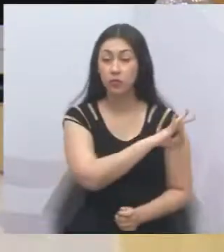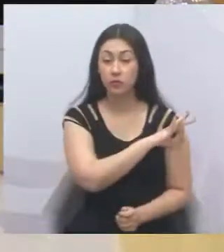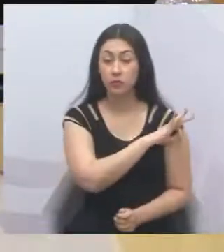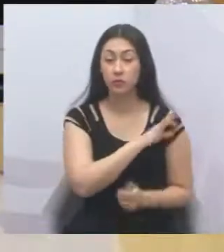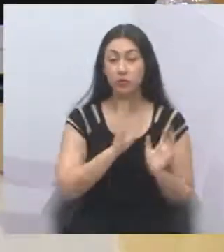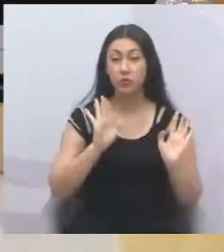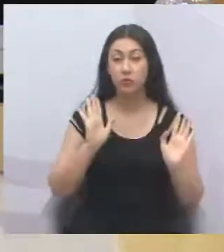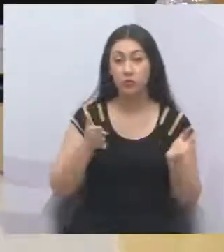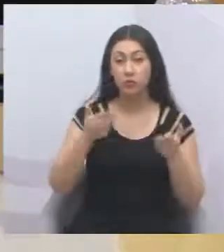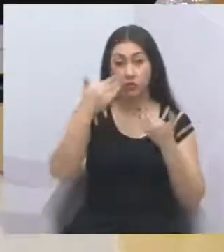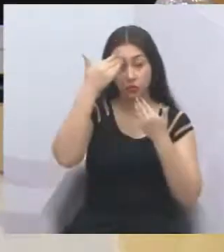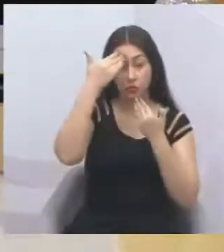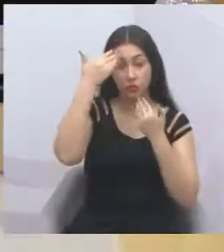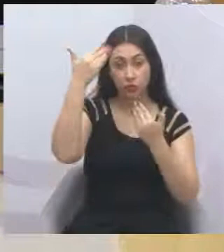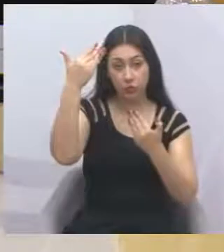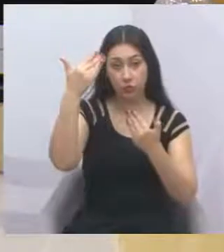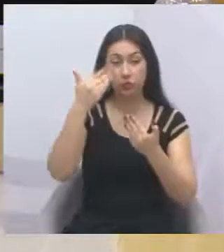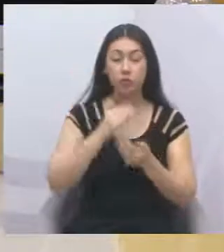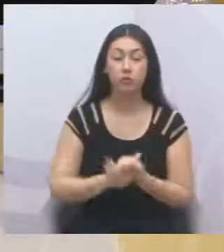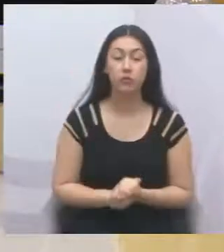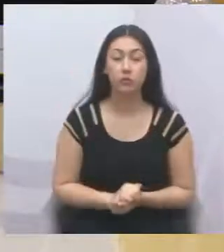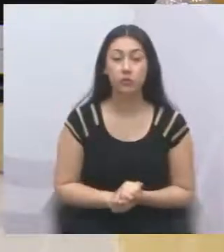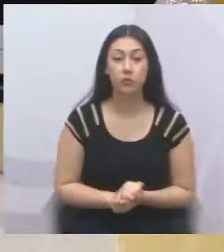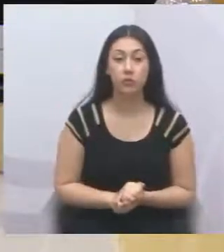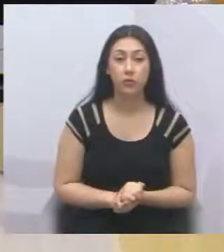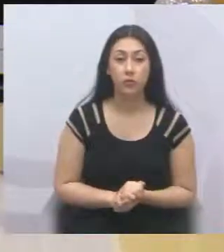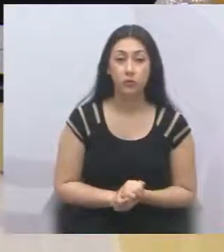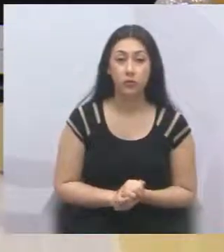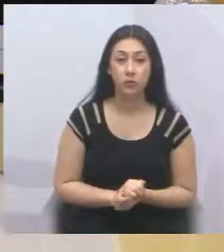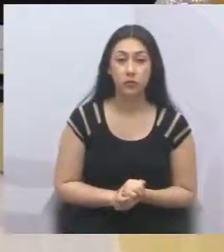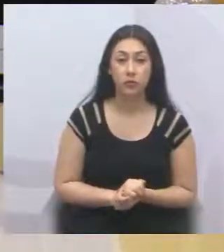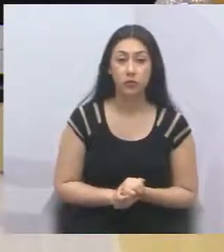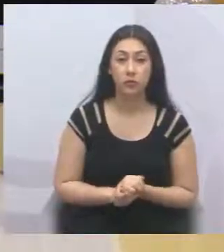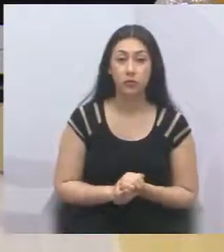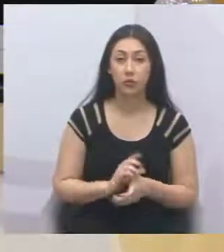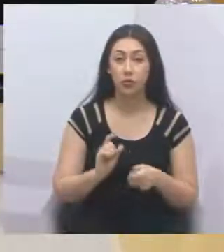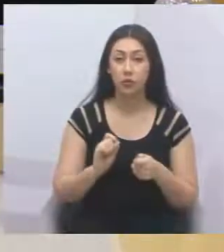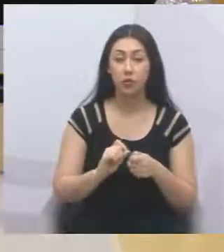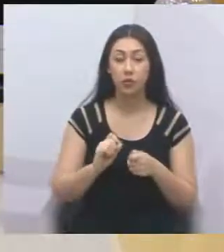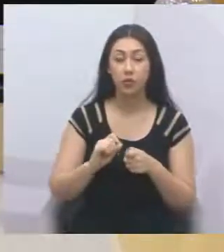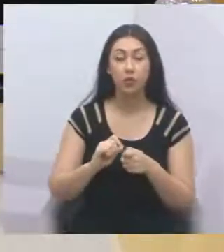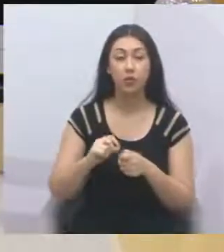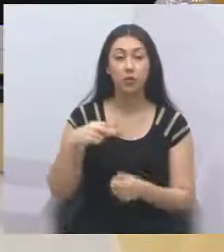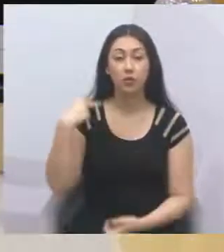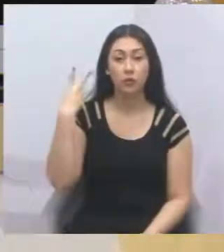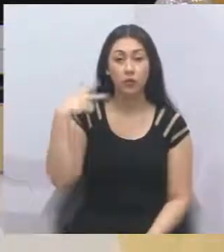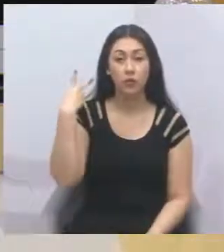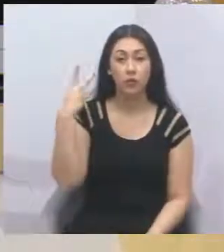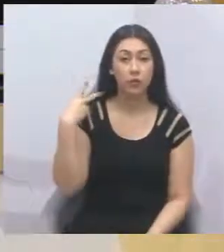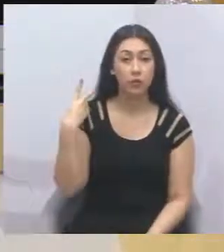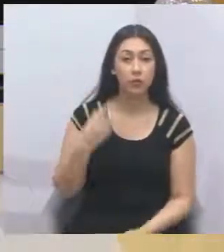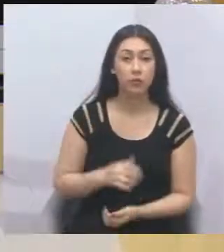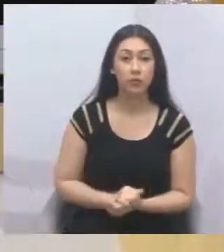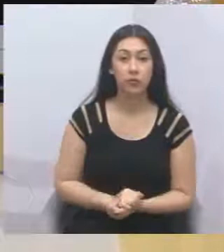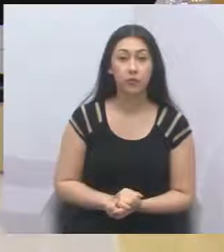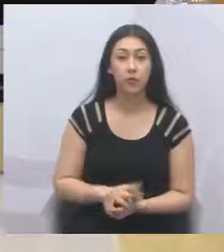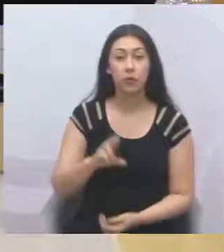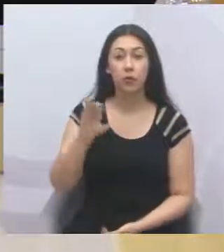e, antecipando agradecimento pela atenção dispensada, subscrevemos. Autoria,